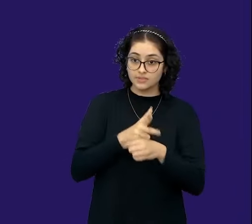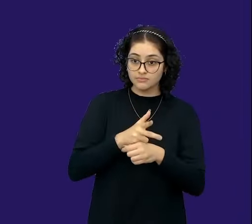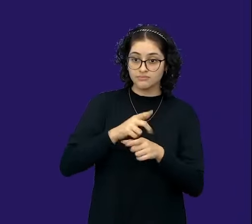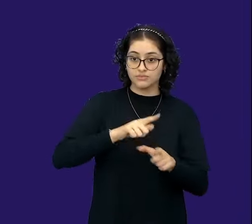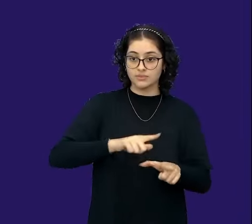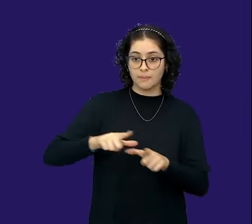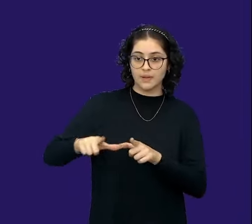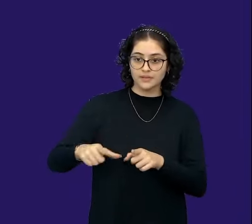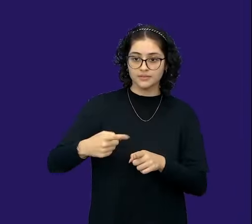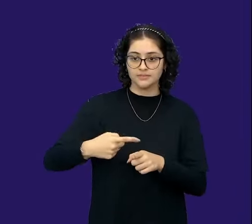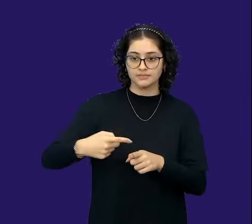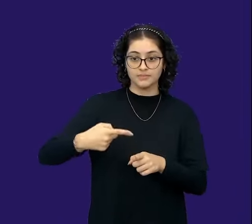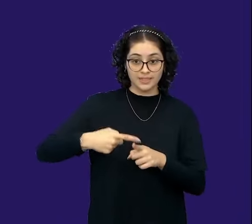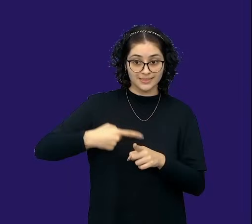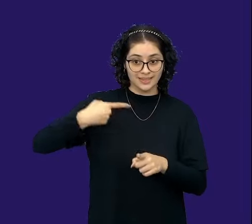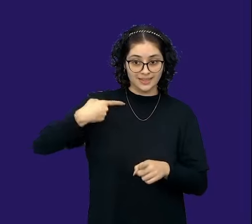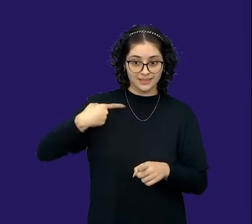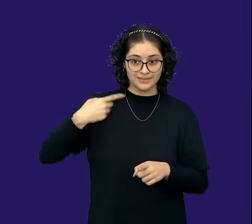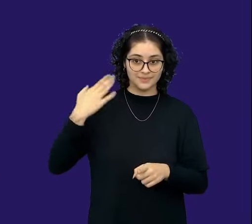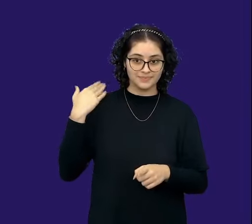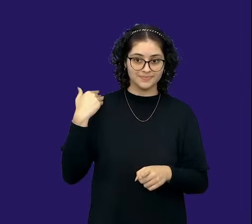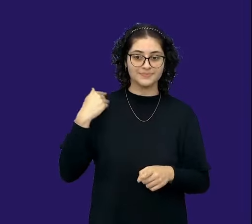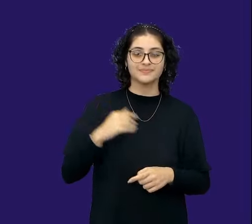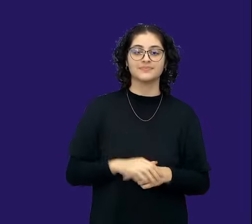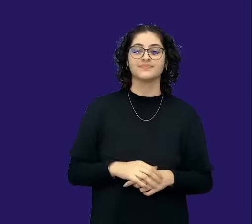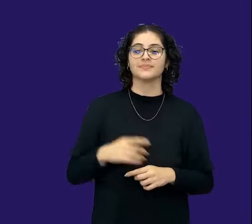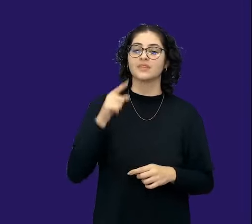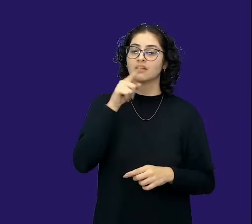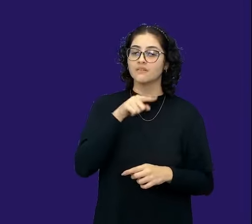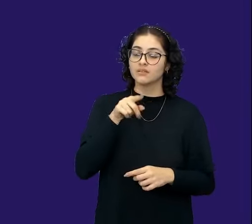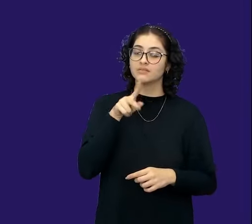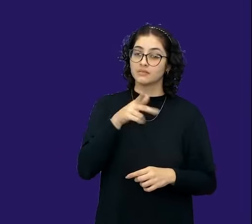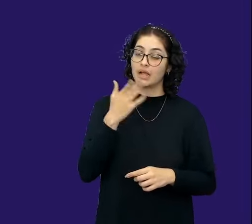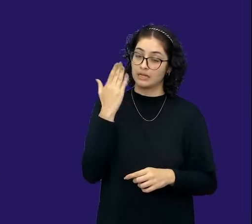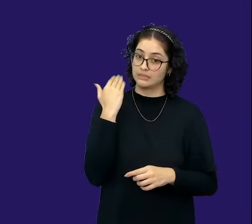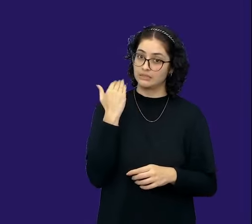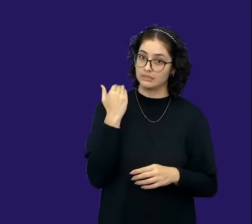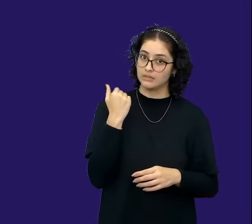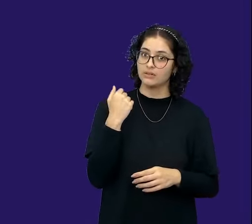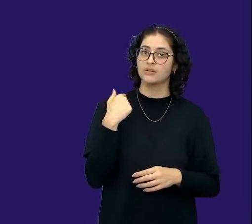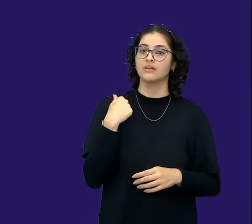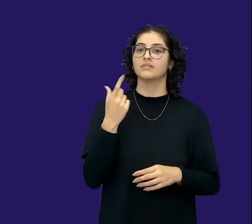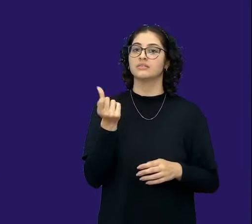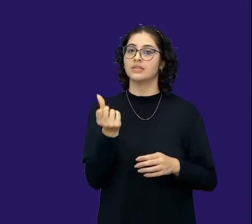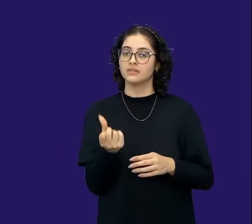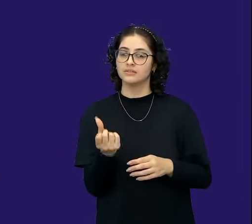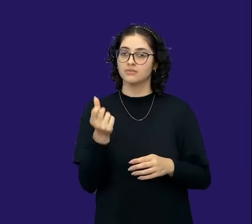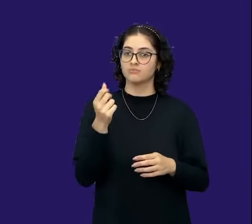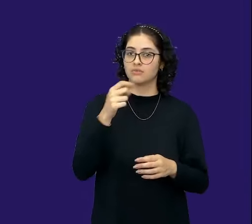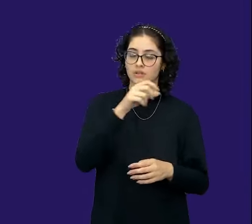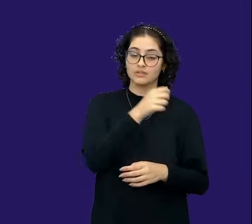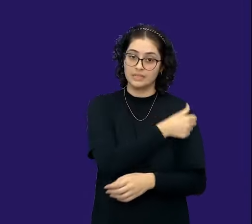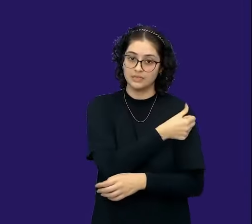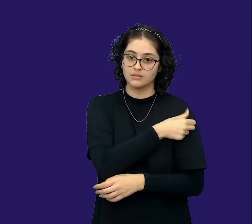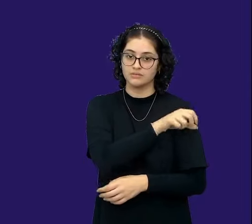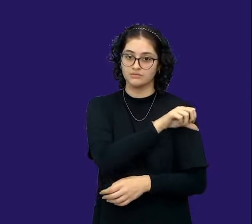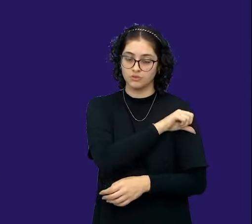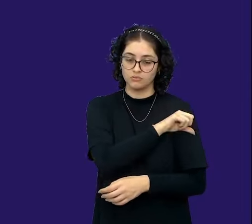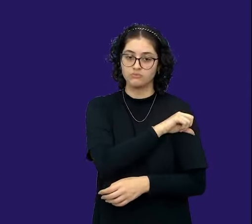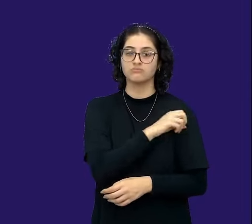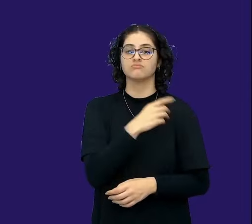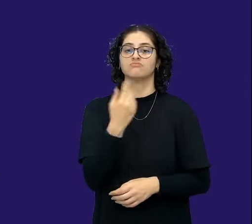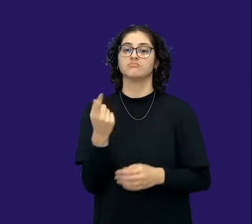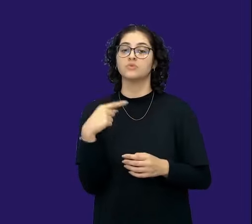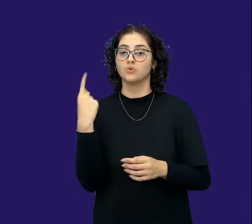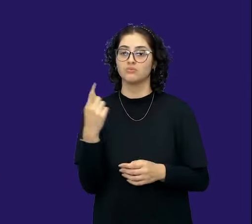que vocês assistiram, que eu faço do 6º ao 9º e o professor Marcos faz do ensino médio. Então, nós já começamos